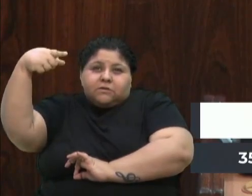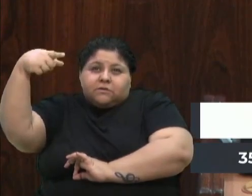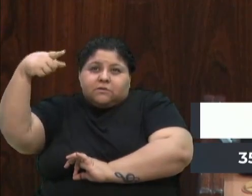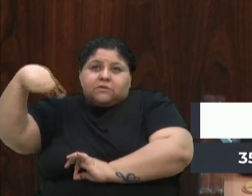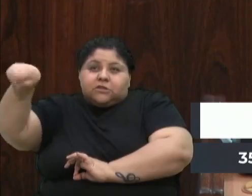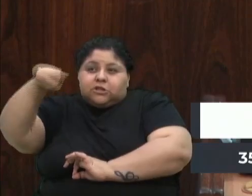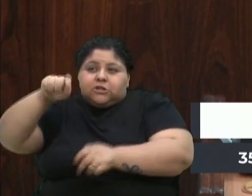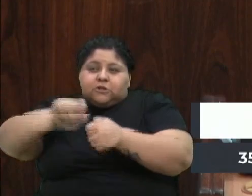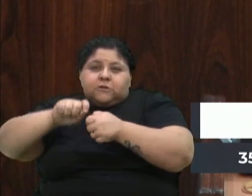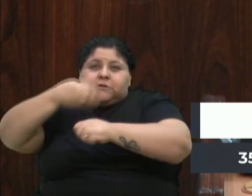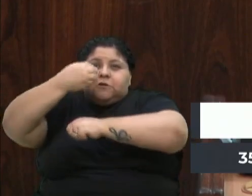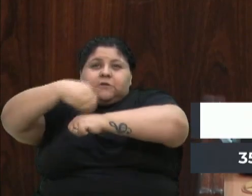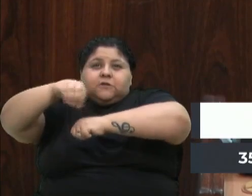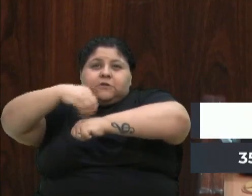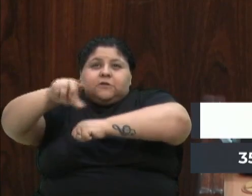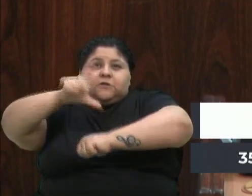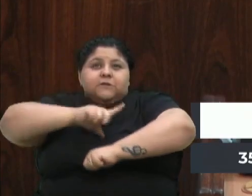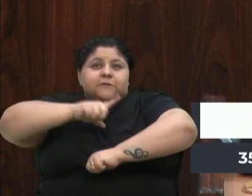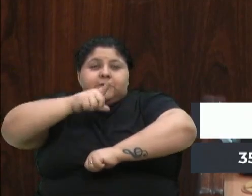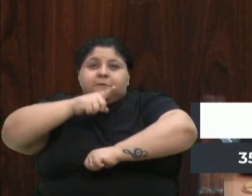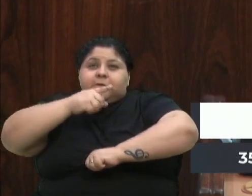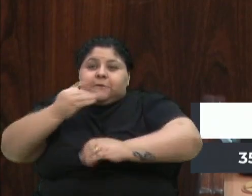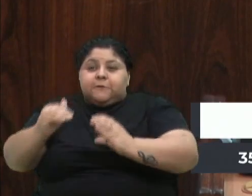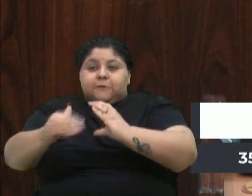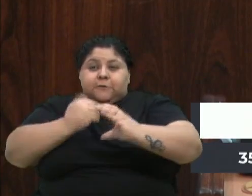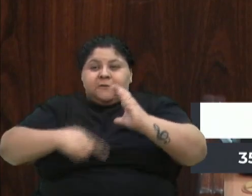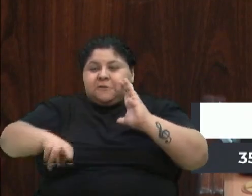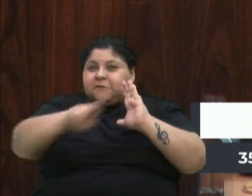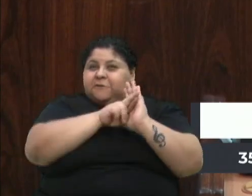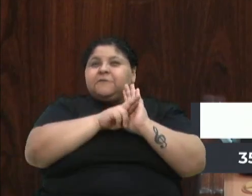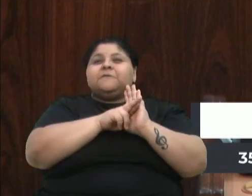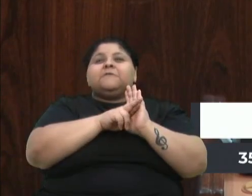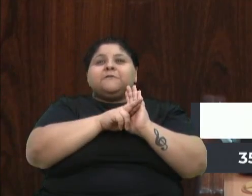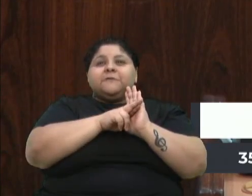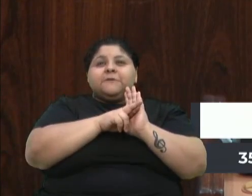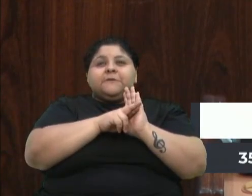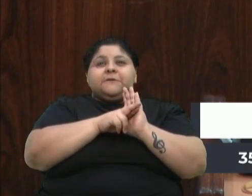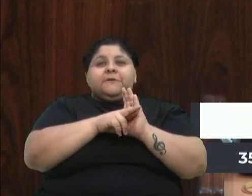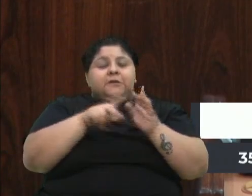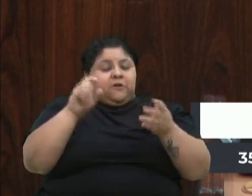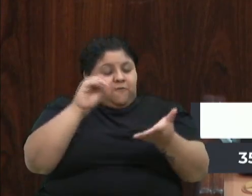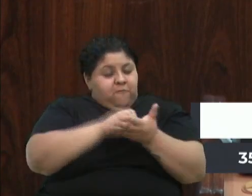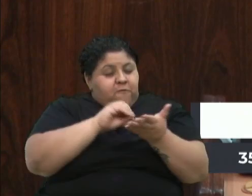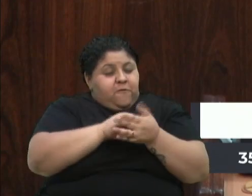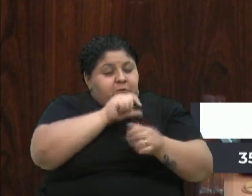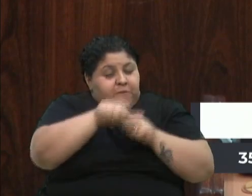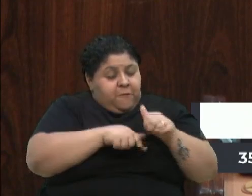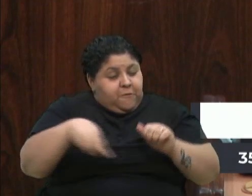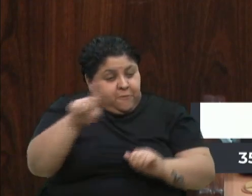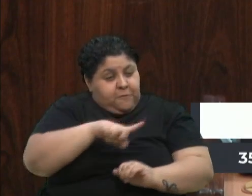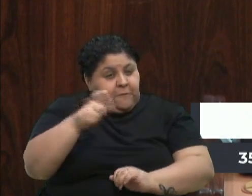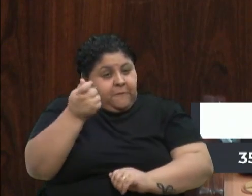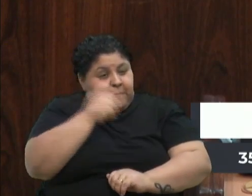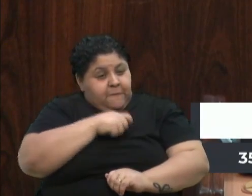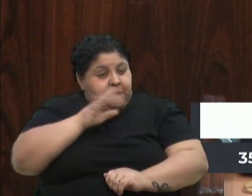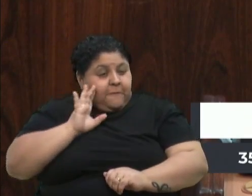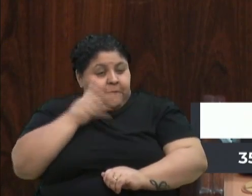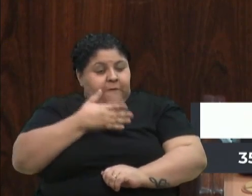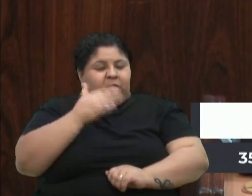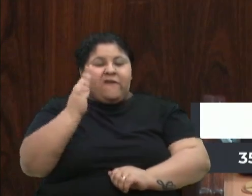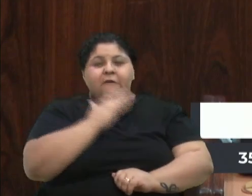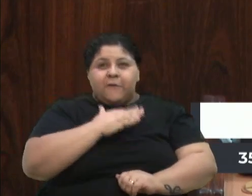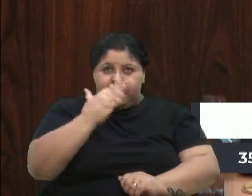indicação não tem resposta e mesmo assim não tem a troca. Então, a gente precisa de uma solução